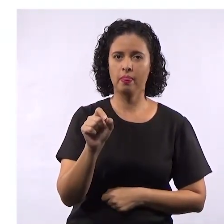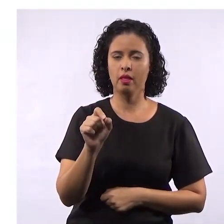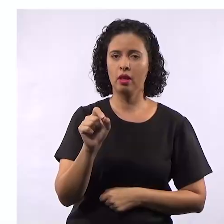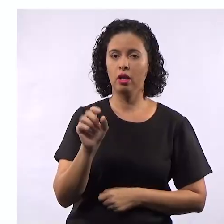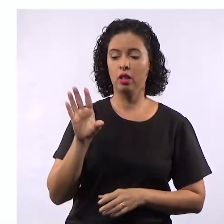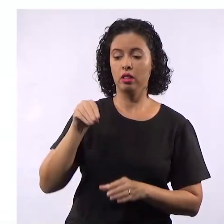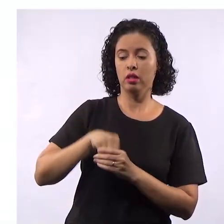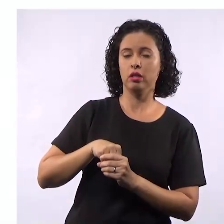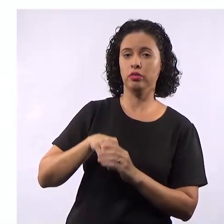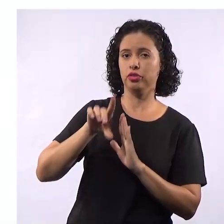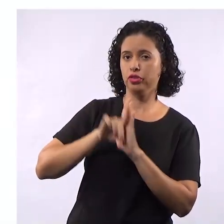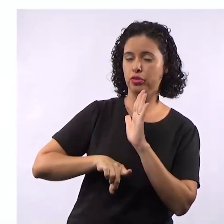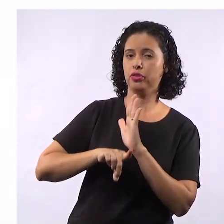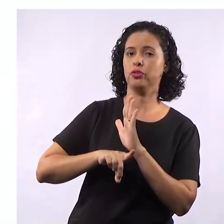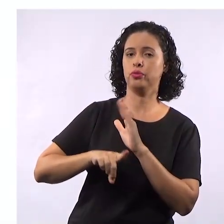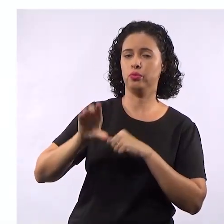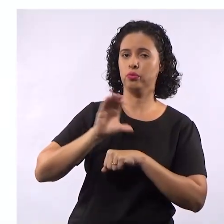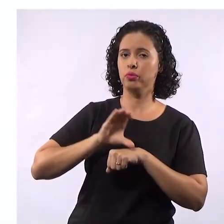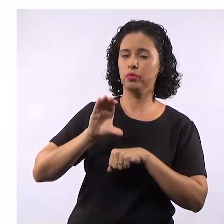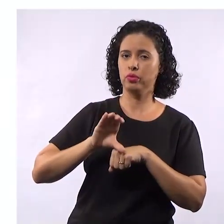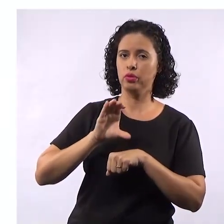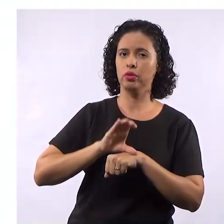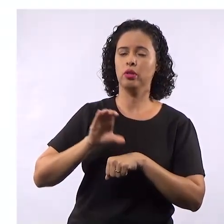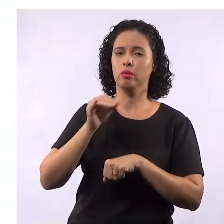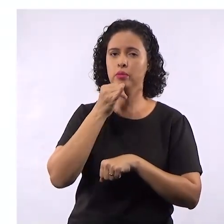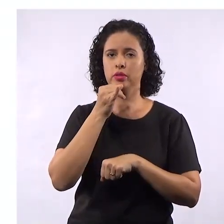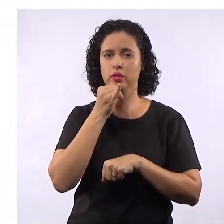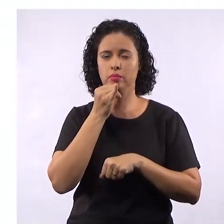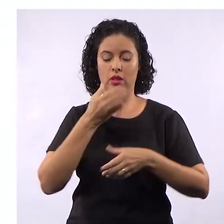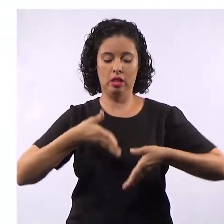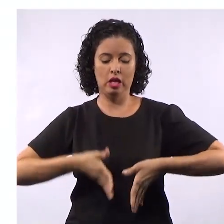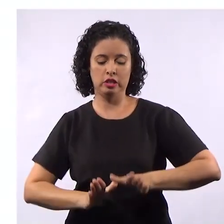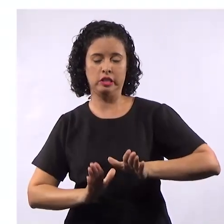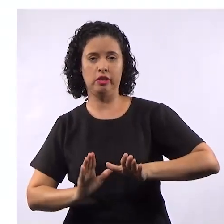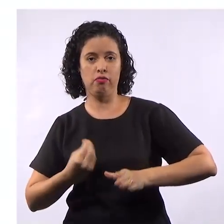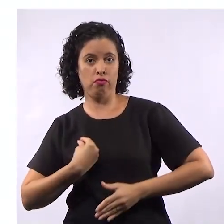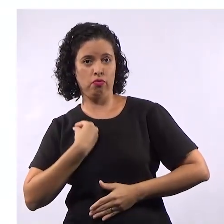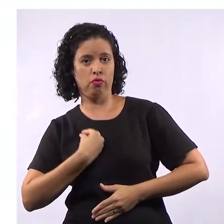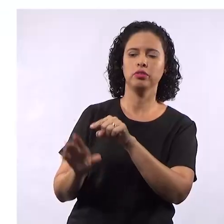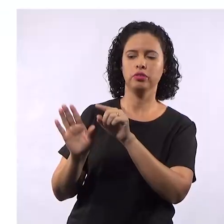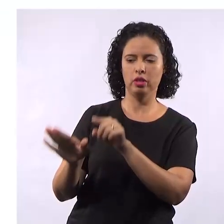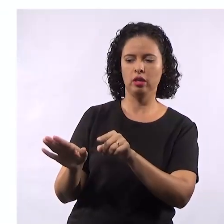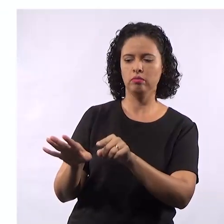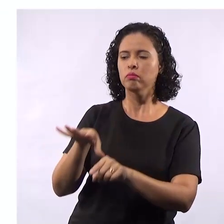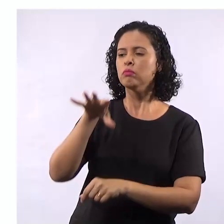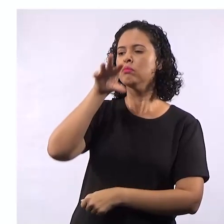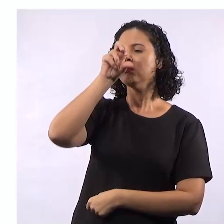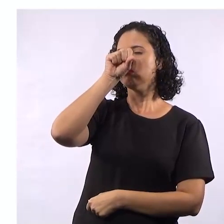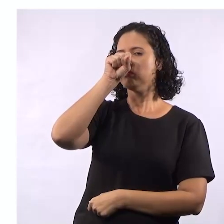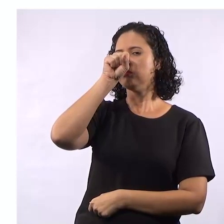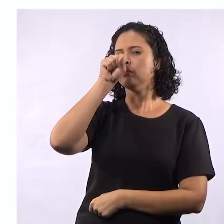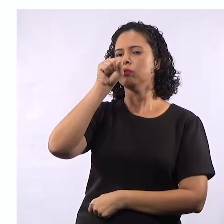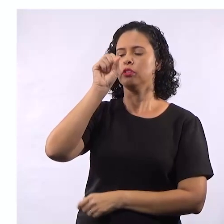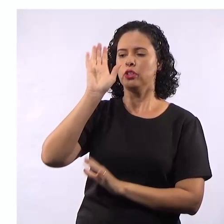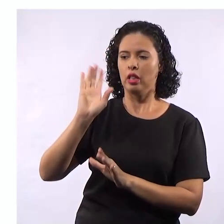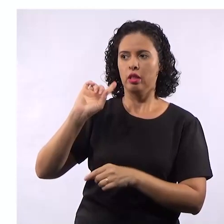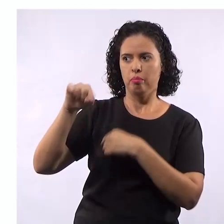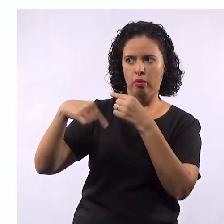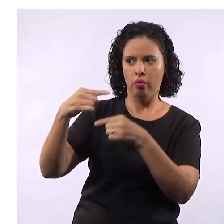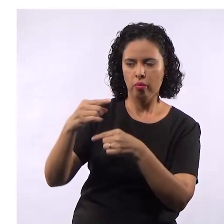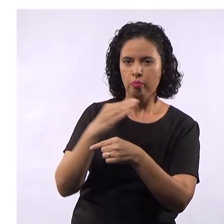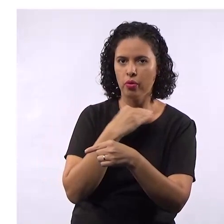a pessoa é o ente físico ou moral suscetível de direitos e obrigações. É o sujeito da relação jurídica, ou seja, o